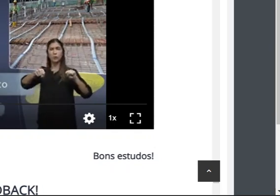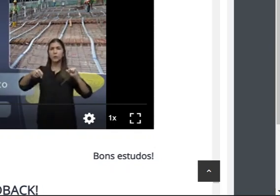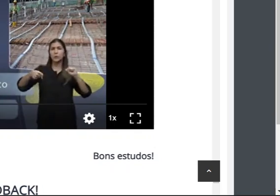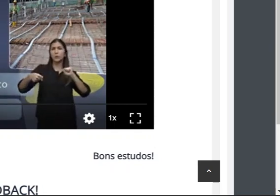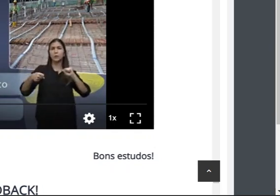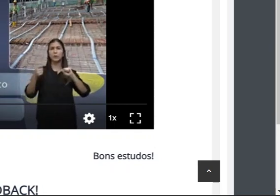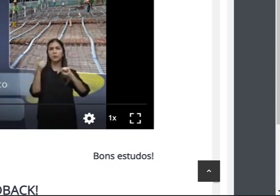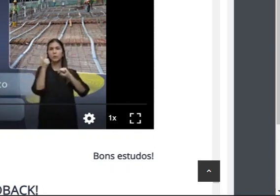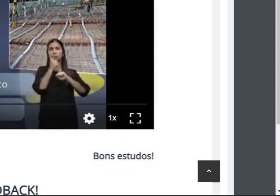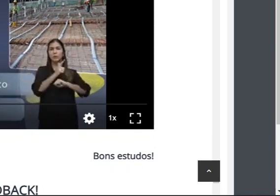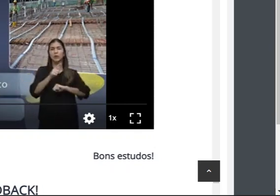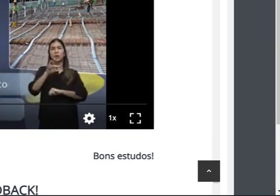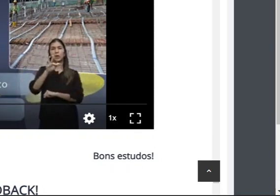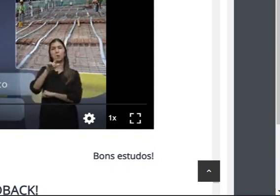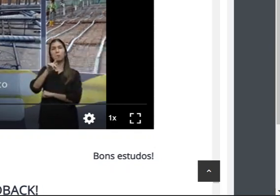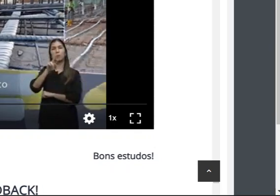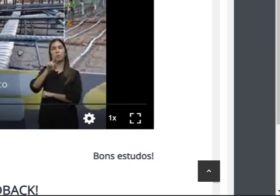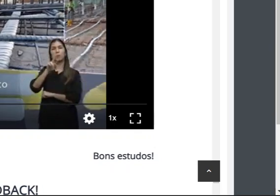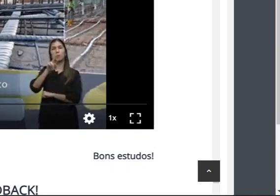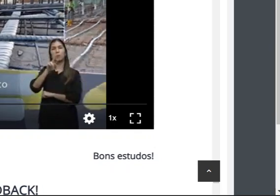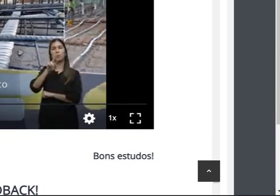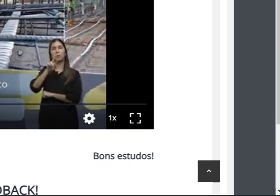origem à armadura de proteção.